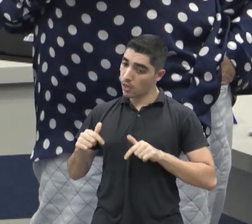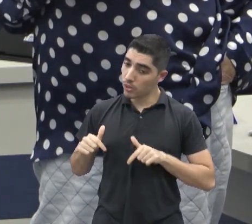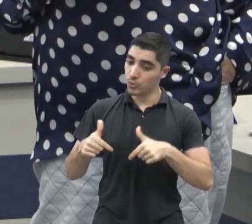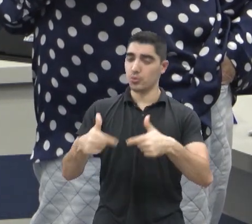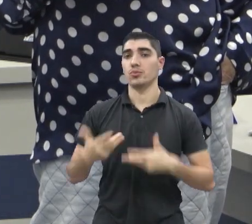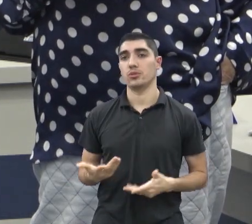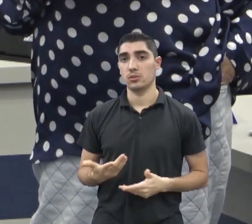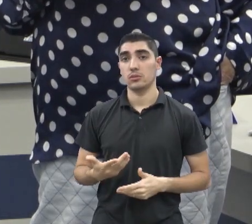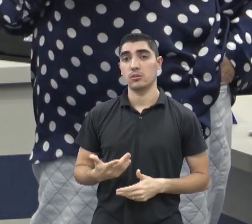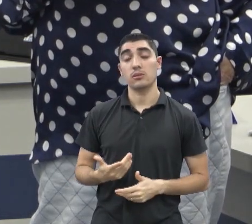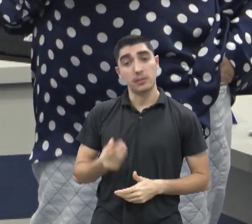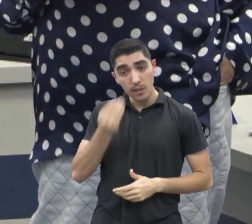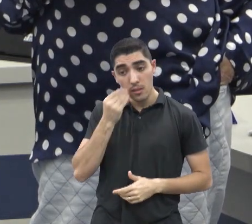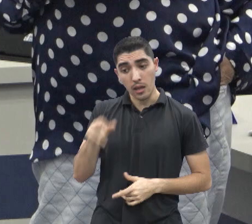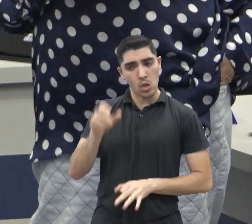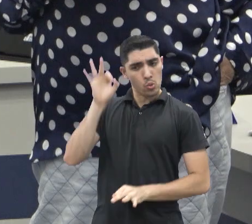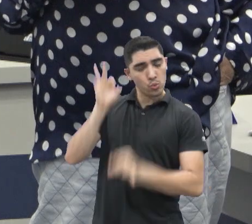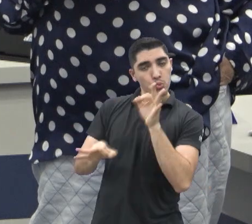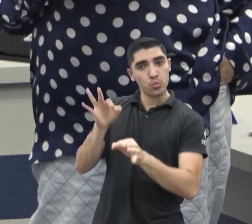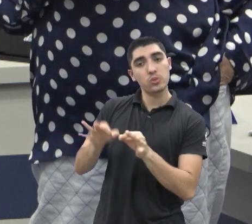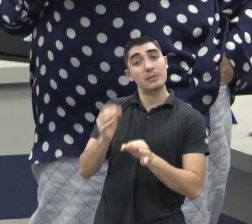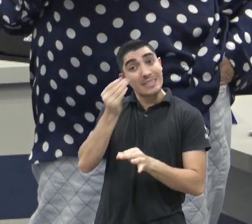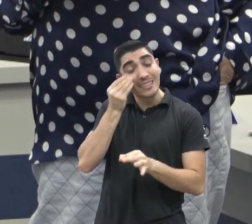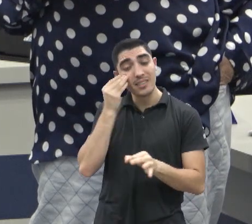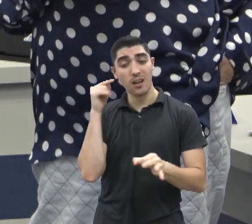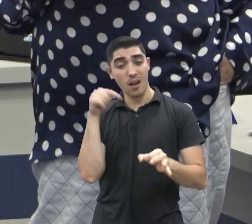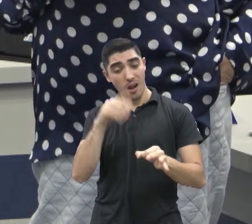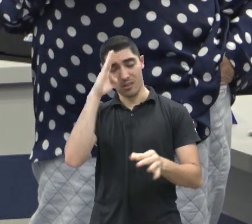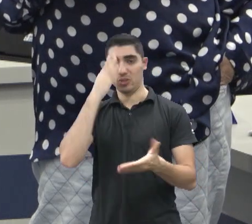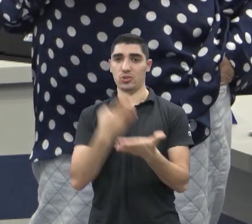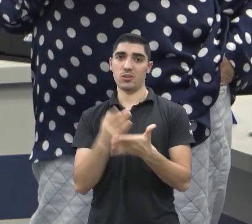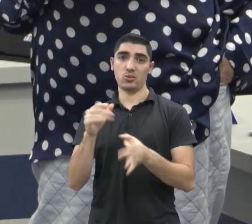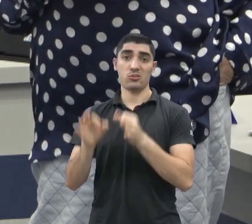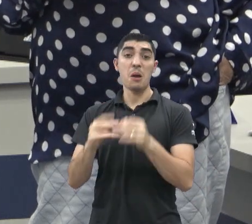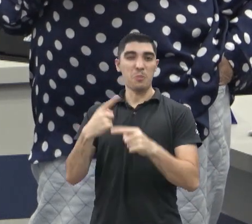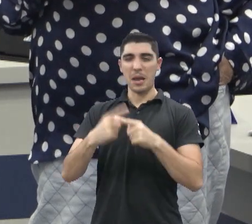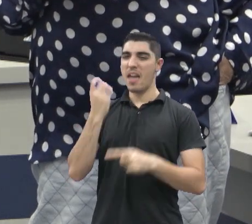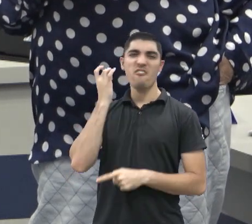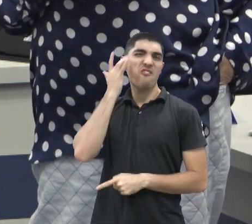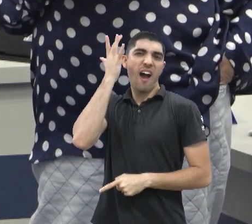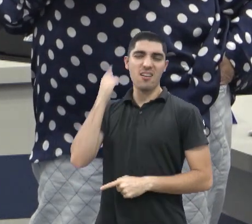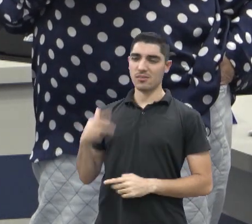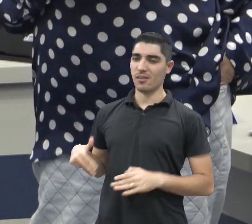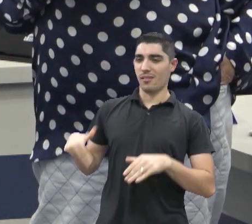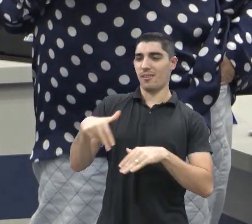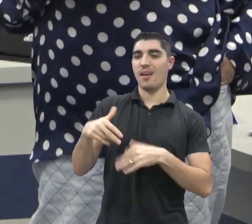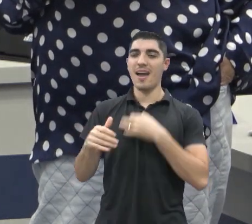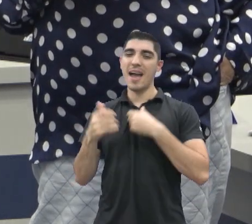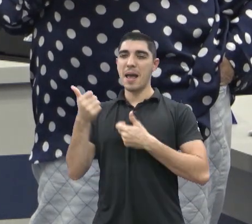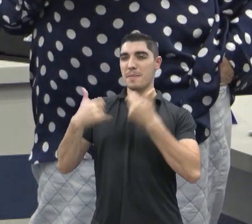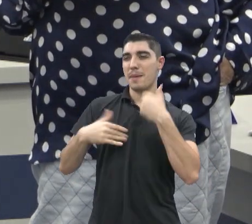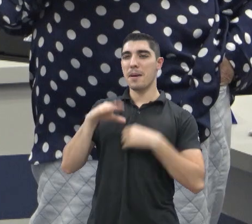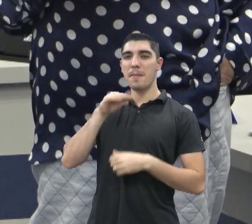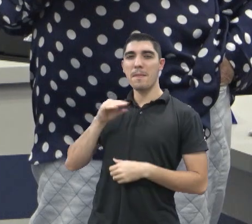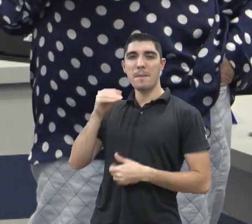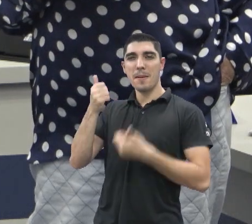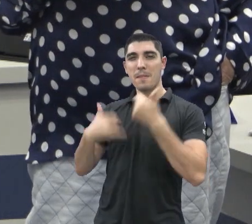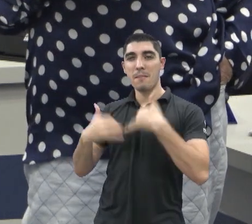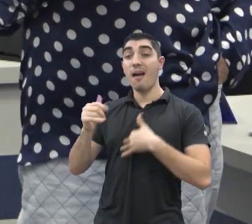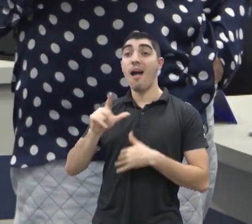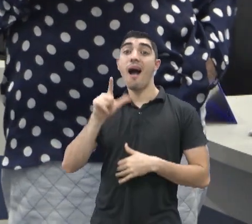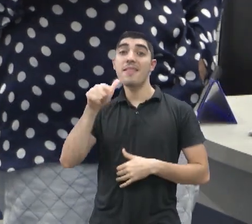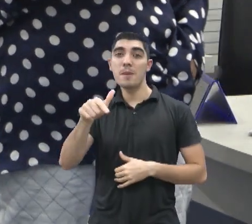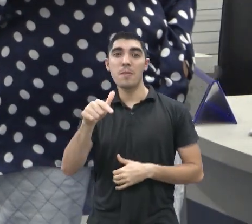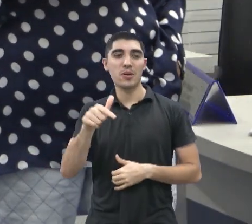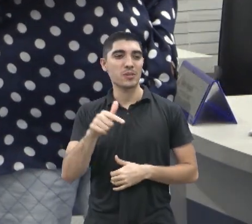na justiça a gente tem que acreditar. Porque discurso aqui nesse microfone é fácil. Depois volta para comprar